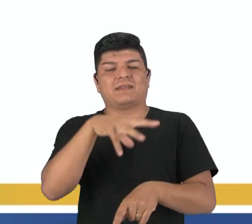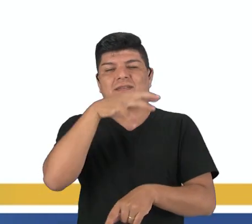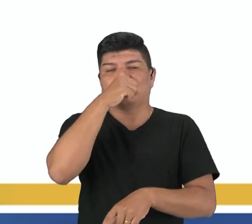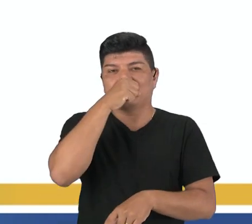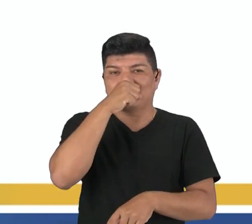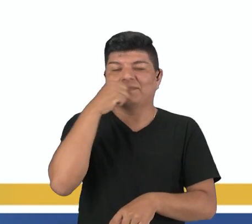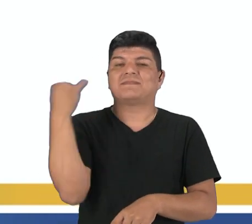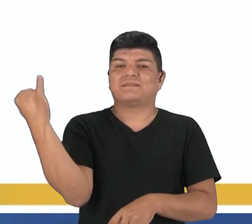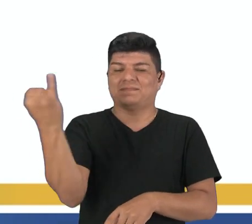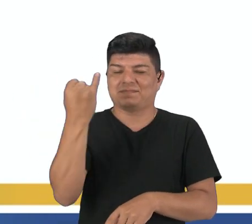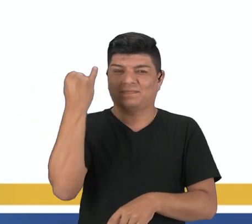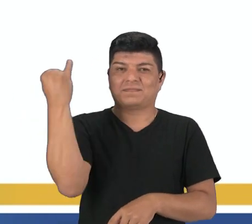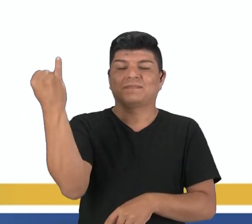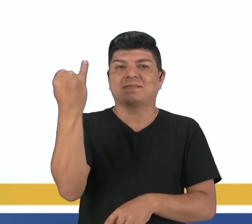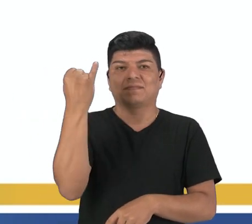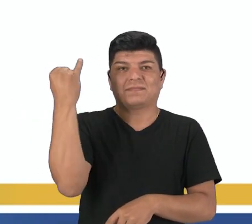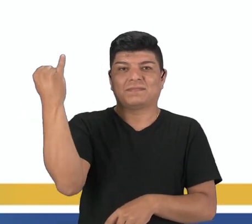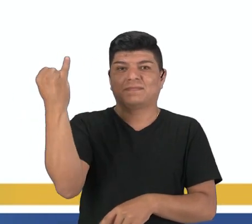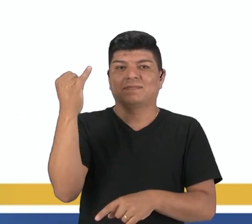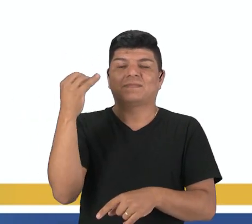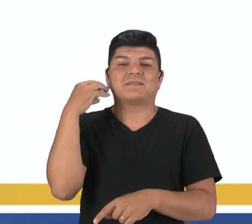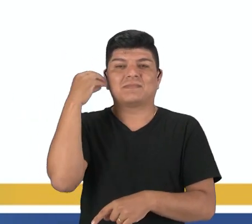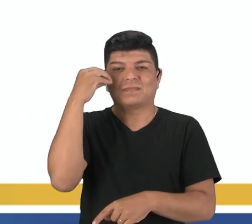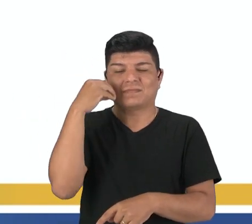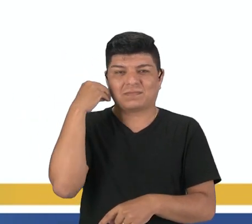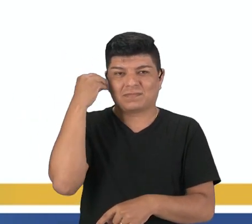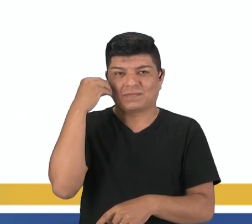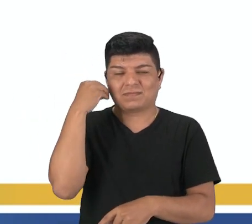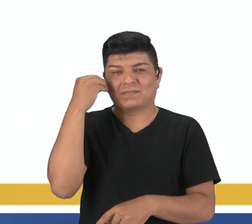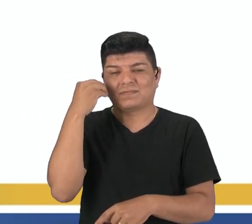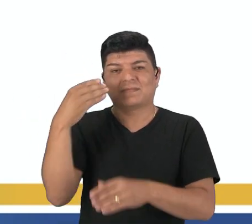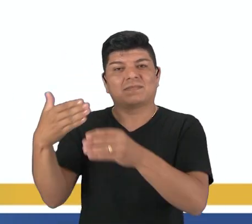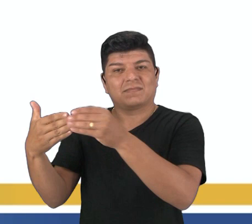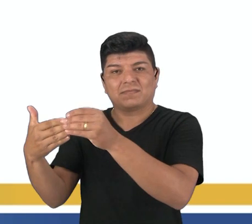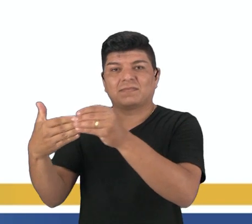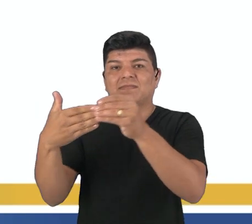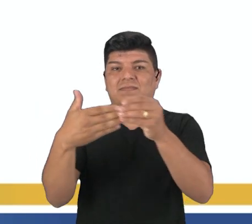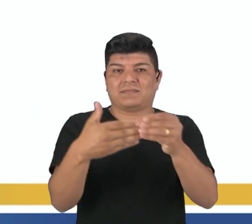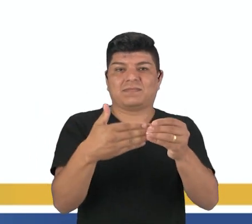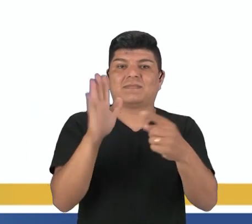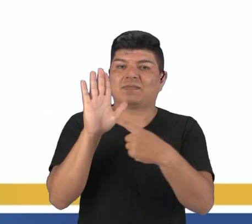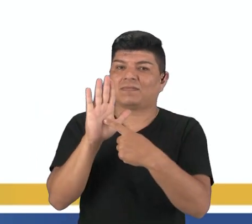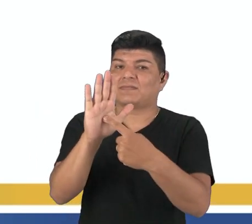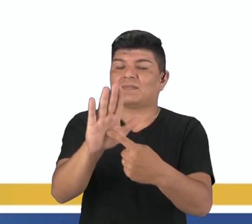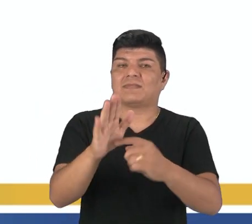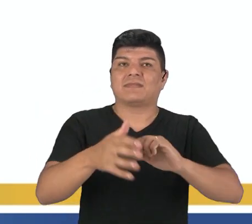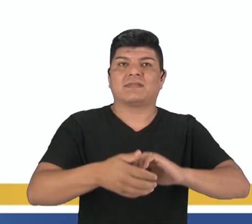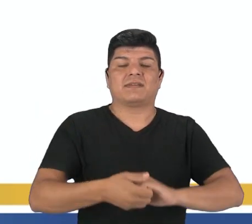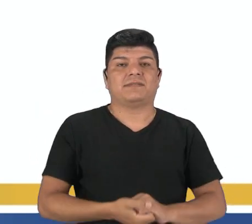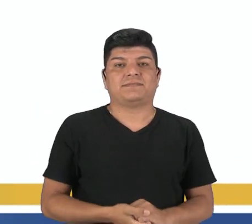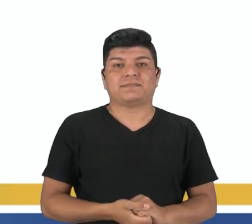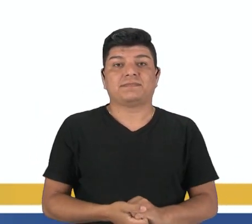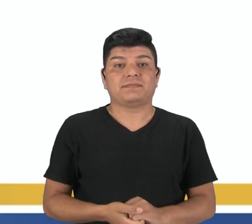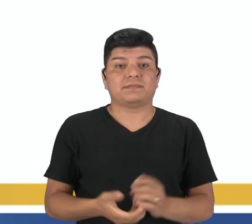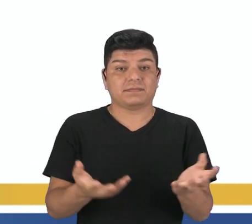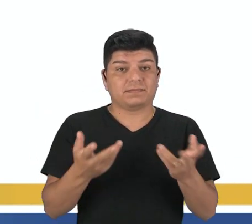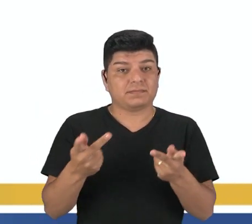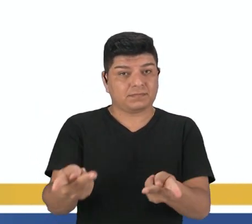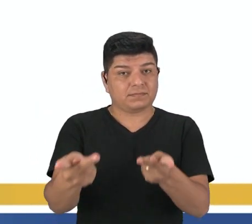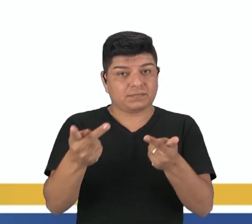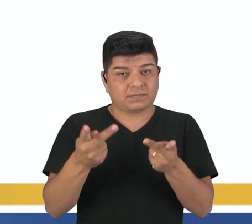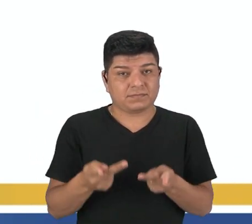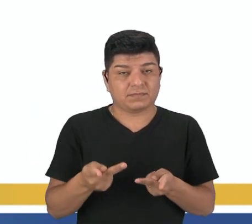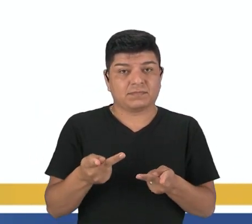bem interessante essa experiência que ele traz na sua exposição. E eu quero te convidar também,